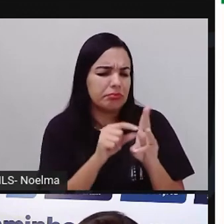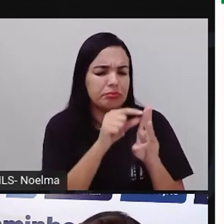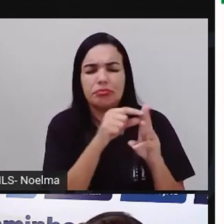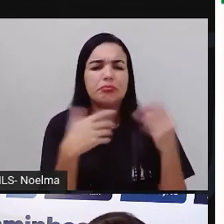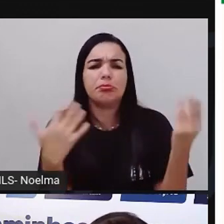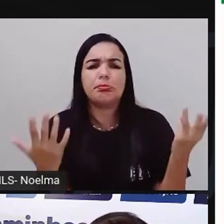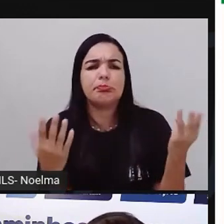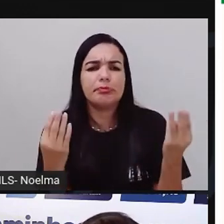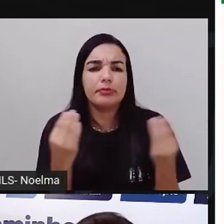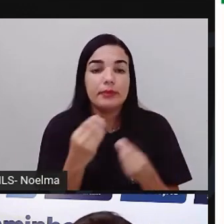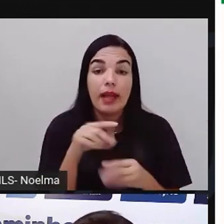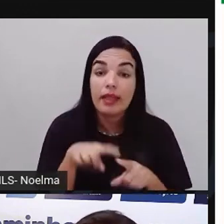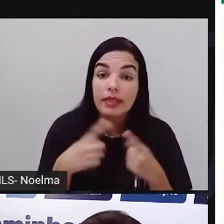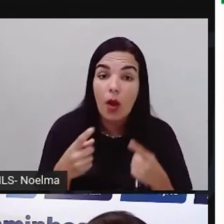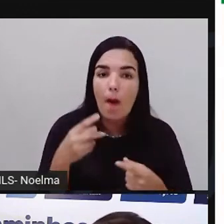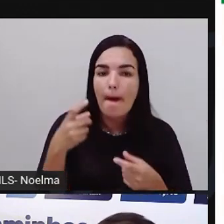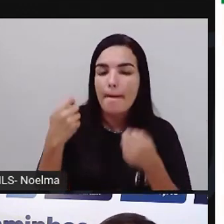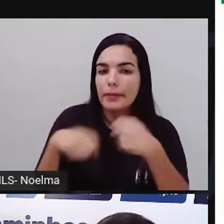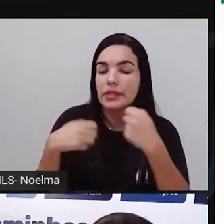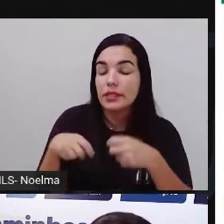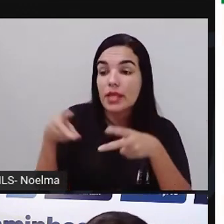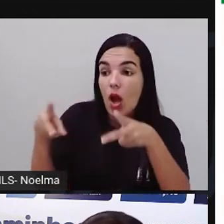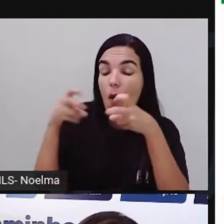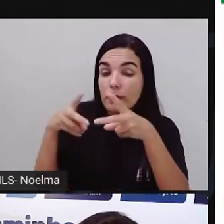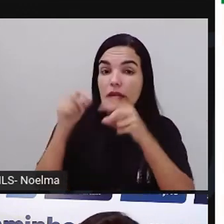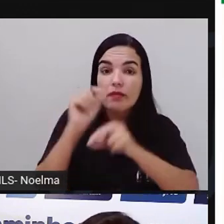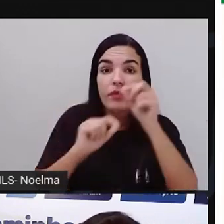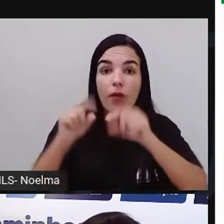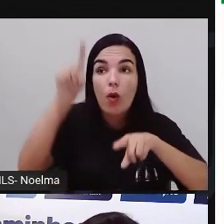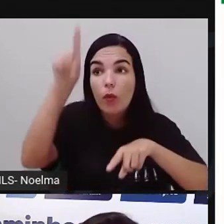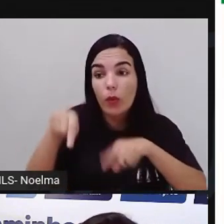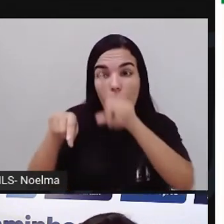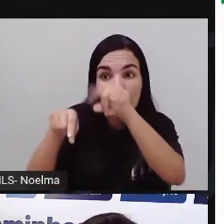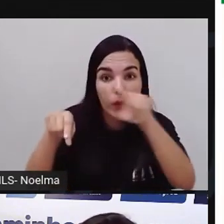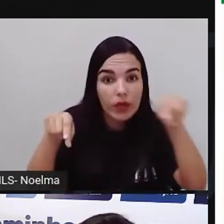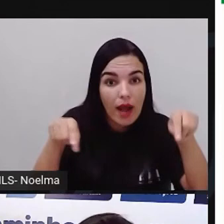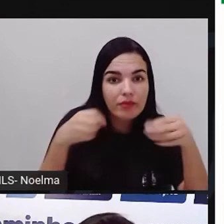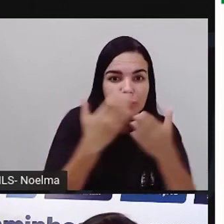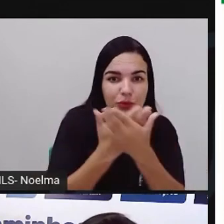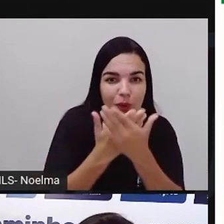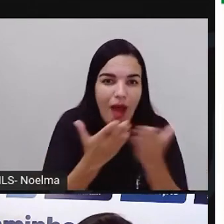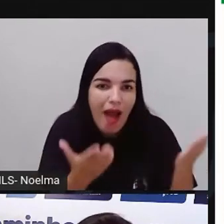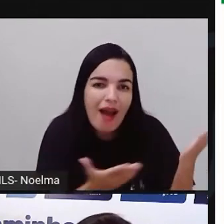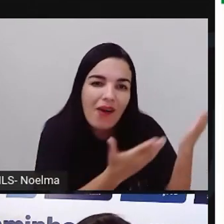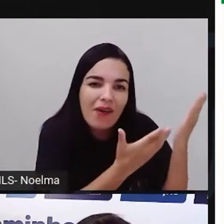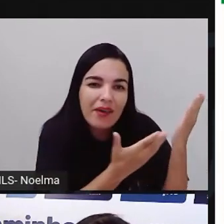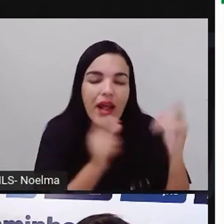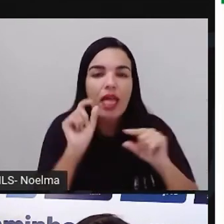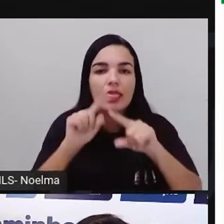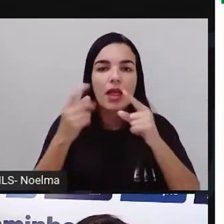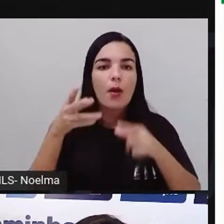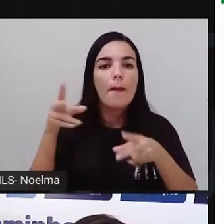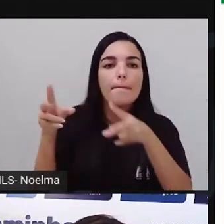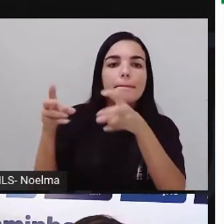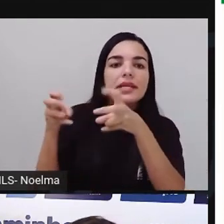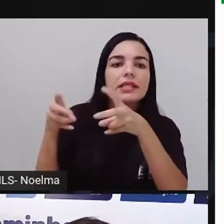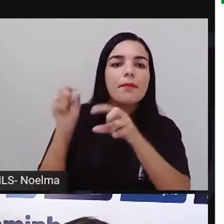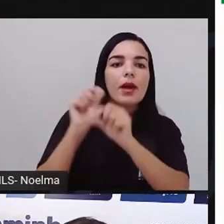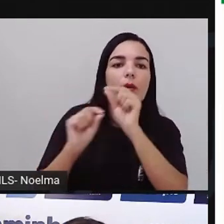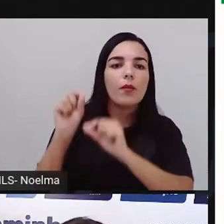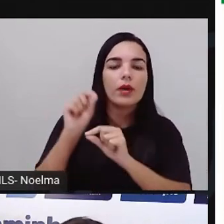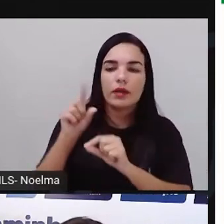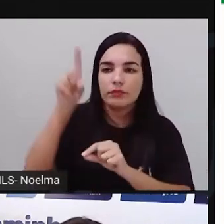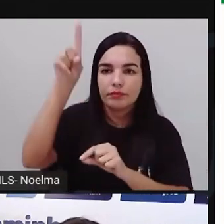pode observar em relação ao gráfico que a gente acabou de ver? Você percebeu que o gráfico